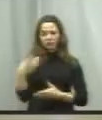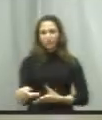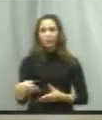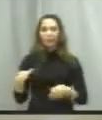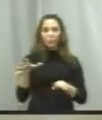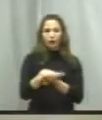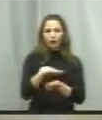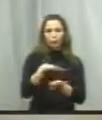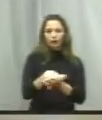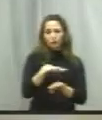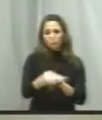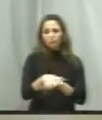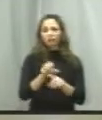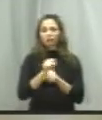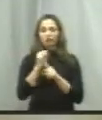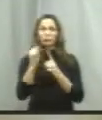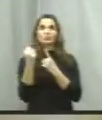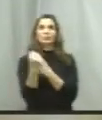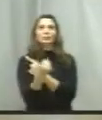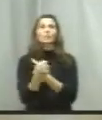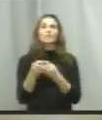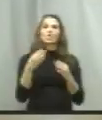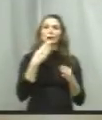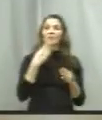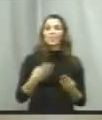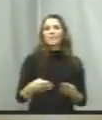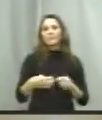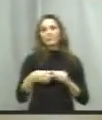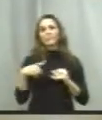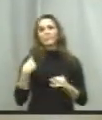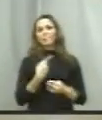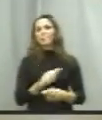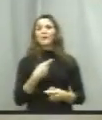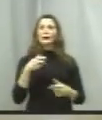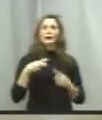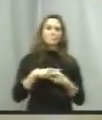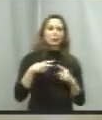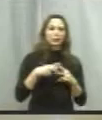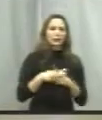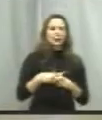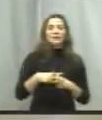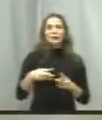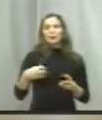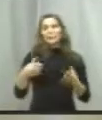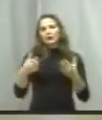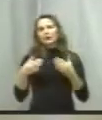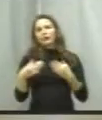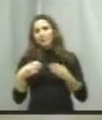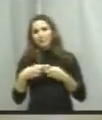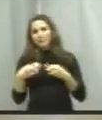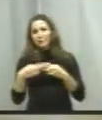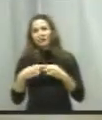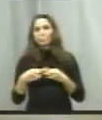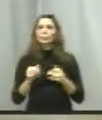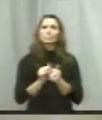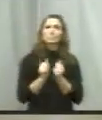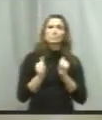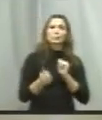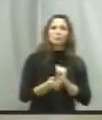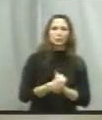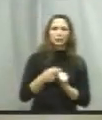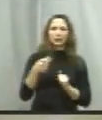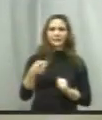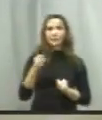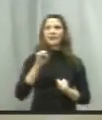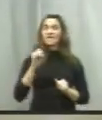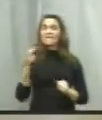Pelo amor de Deus, peço encarecidamente para vocês, vamos brigar a favor do esporte. Viajamos, Leandro Siriema está ali, ó. Se eu